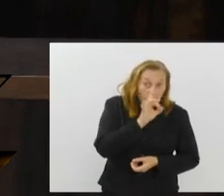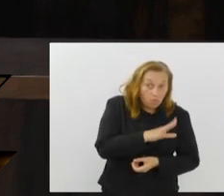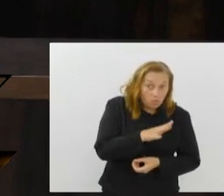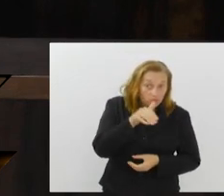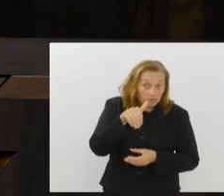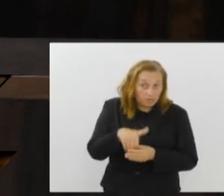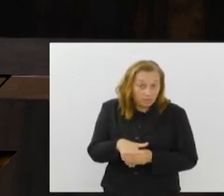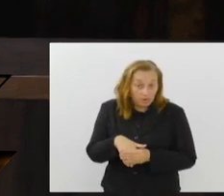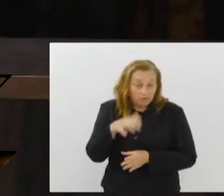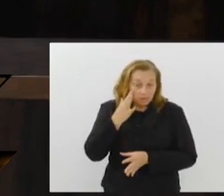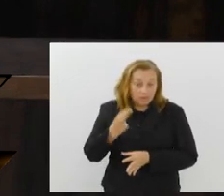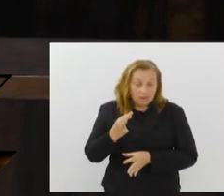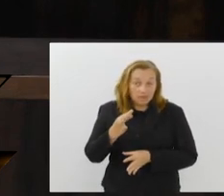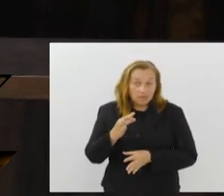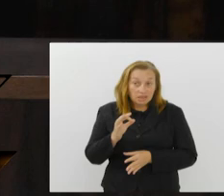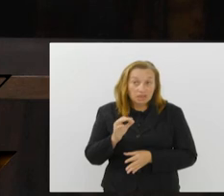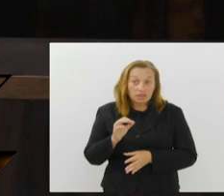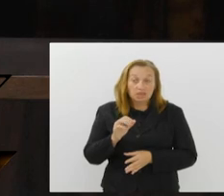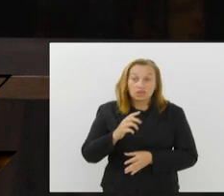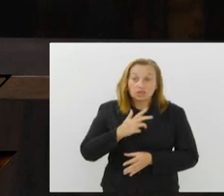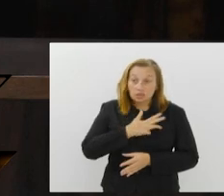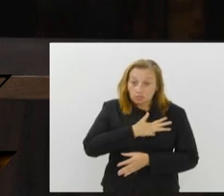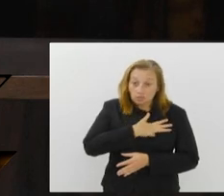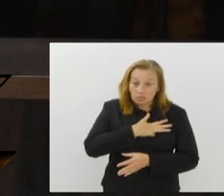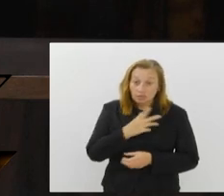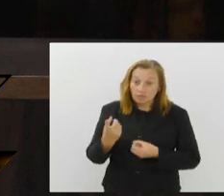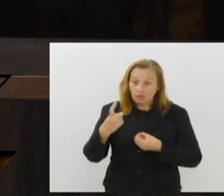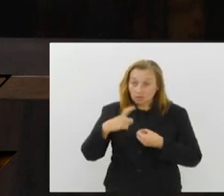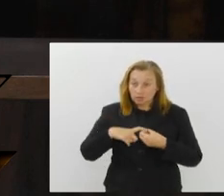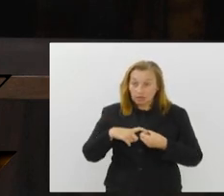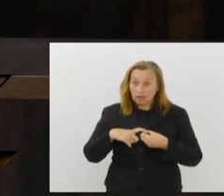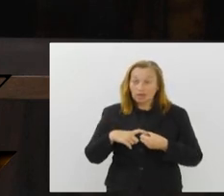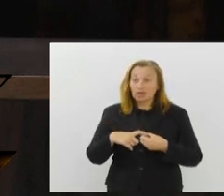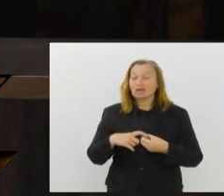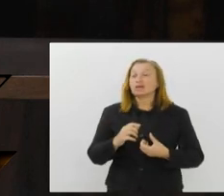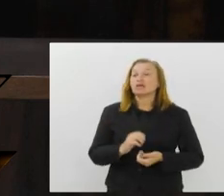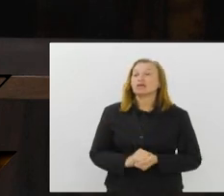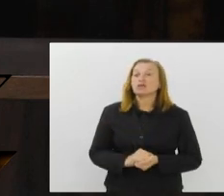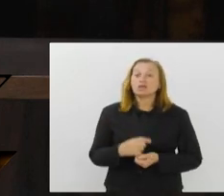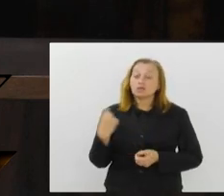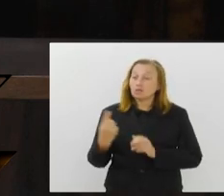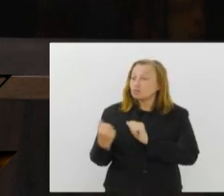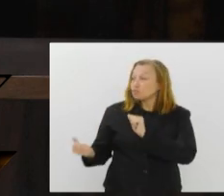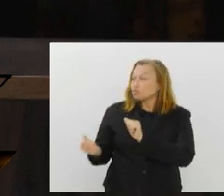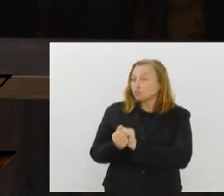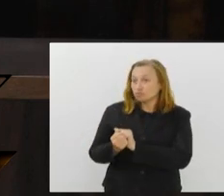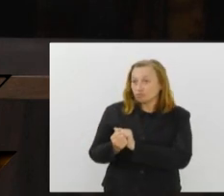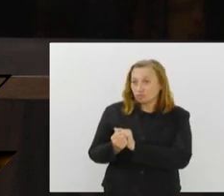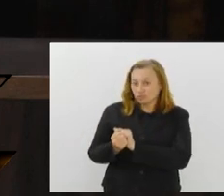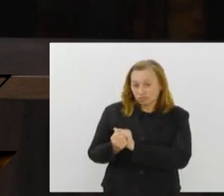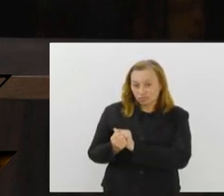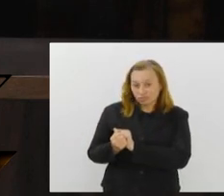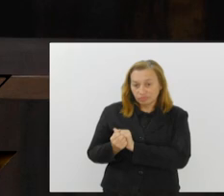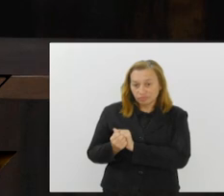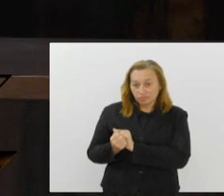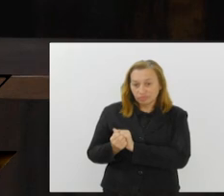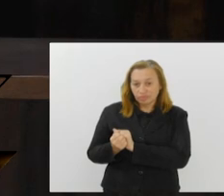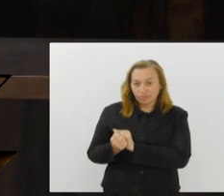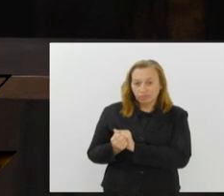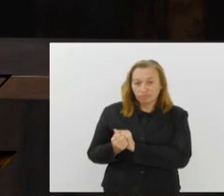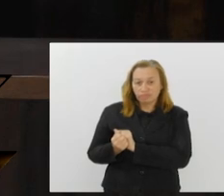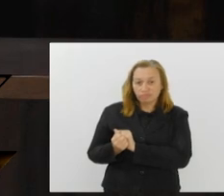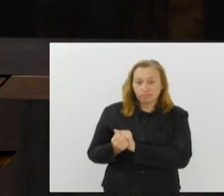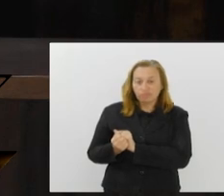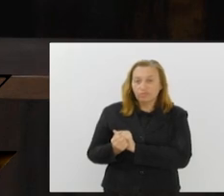o Lula se candidate outra vez na mais recente campanha do presidente Lula nós tivemos juntos na no Complexo do